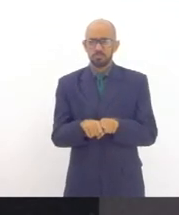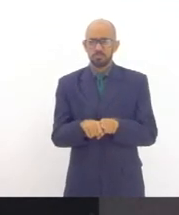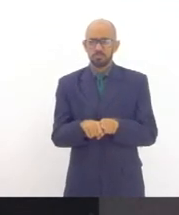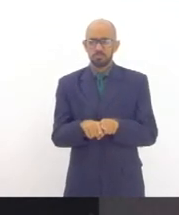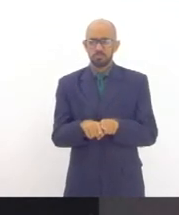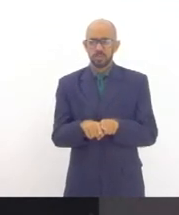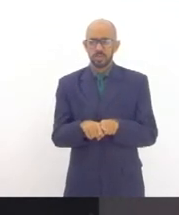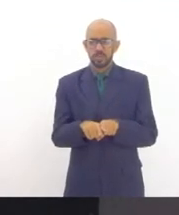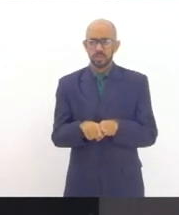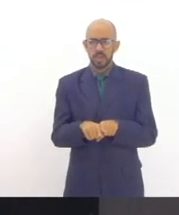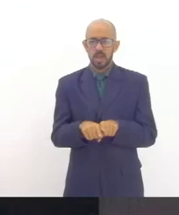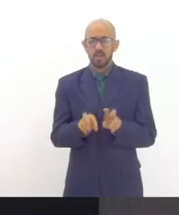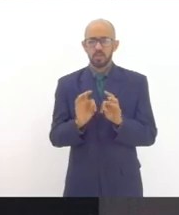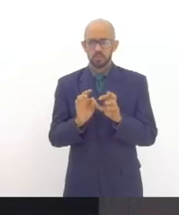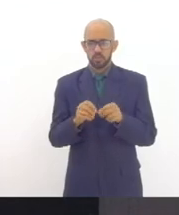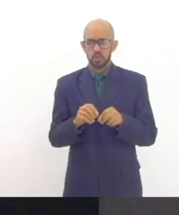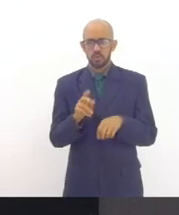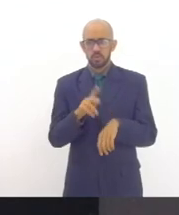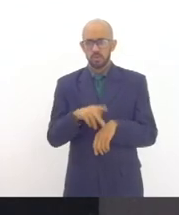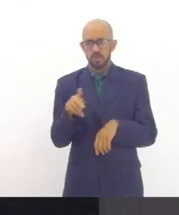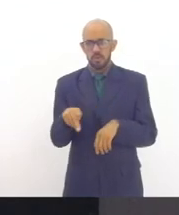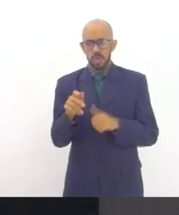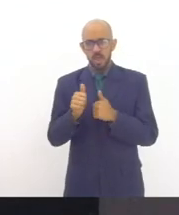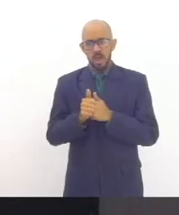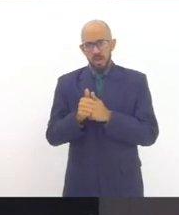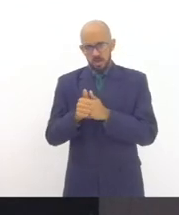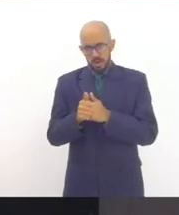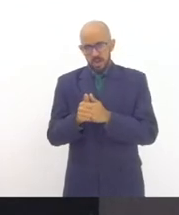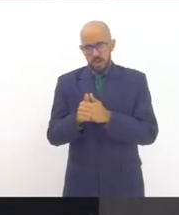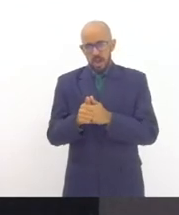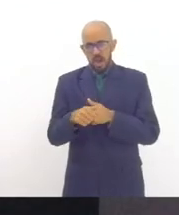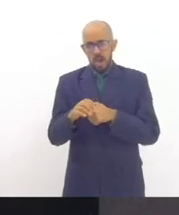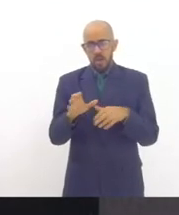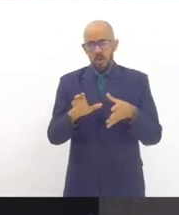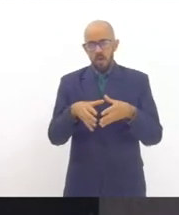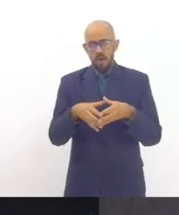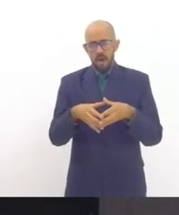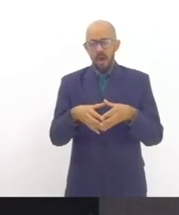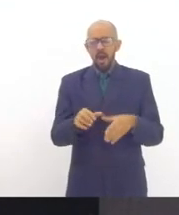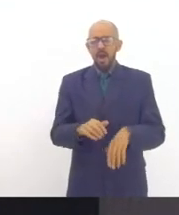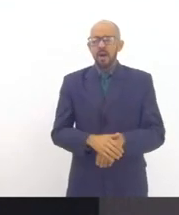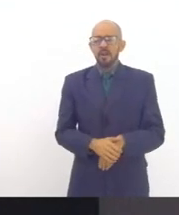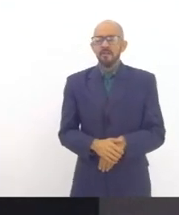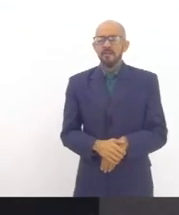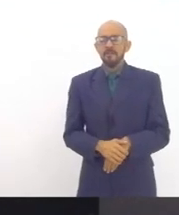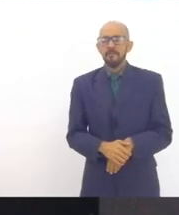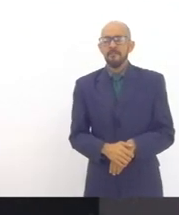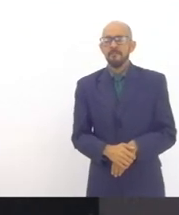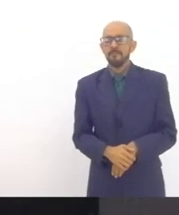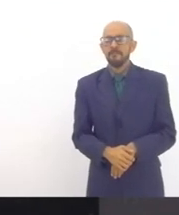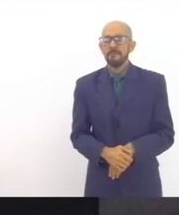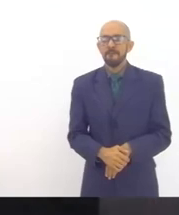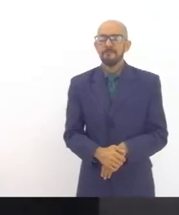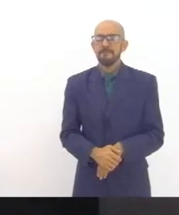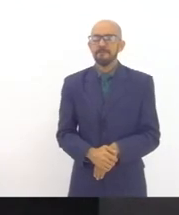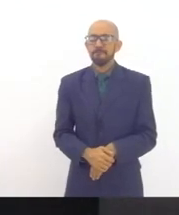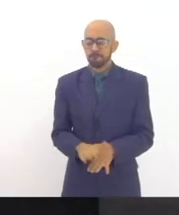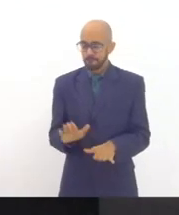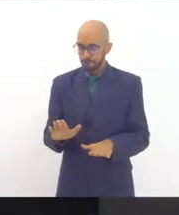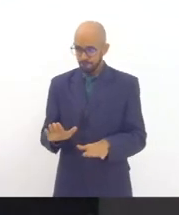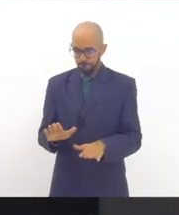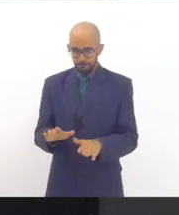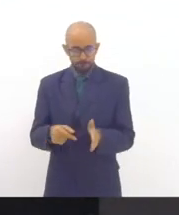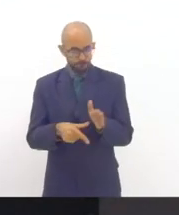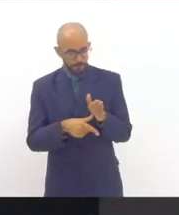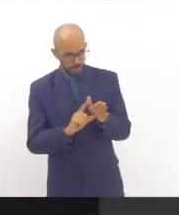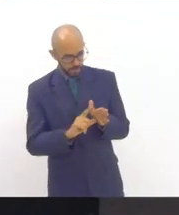acompanharam ou que participaram, né, do coletivo. Obrigada. Senta aqui, Ana. Professora, antes de começar a leitura da